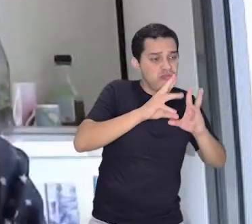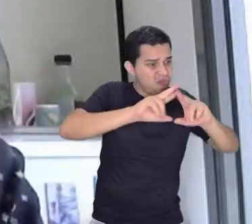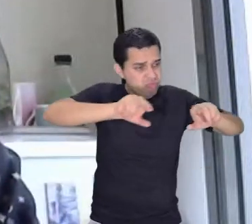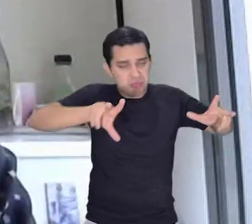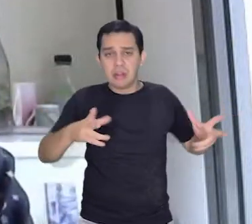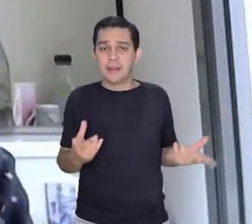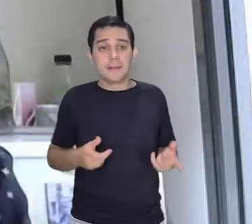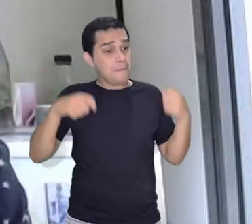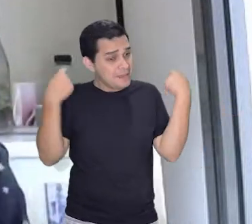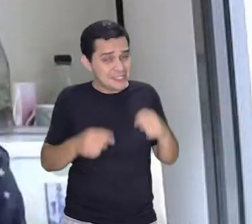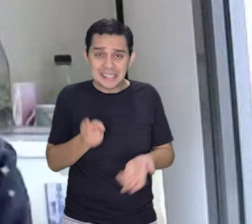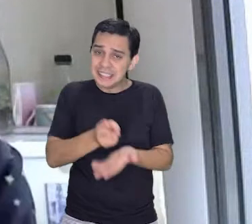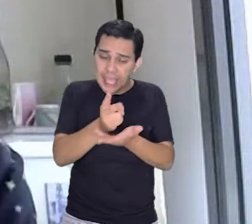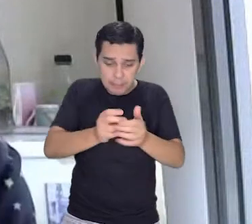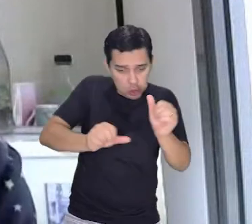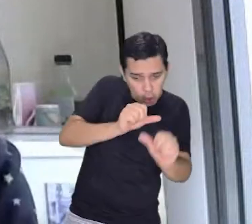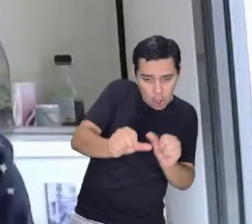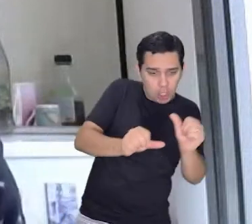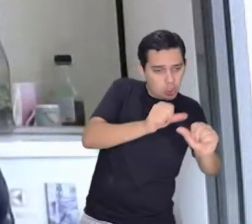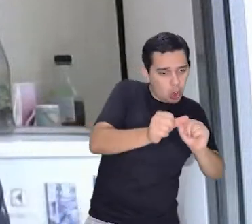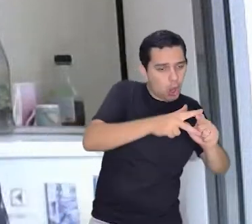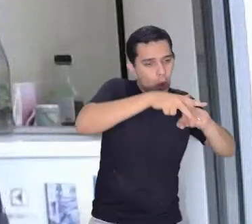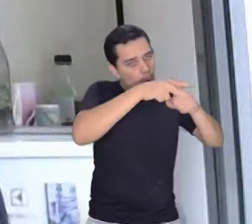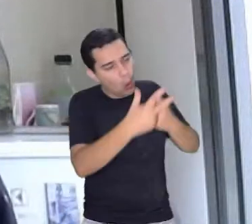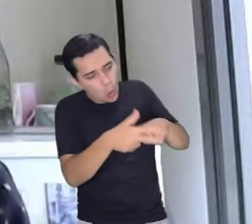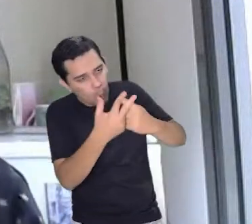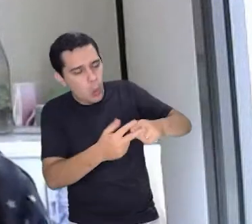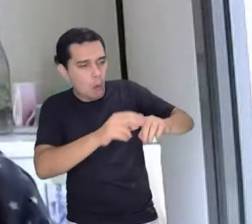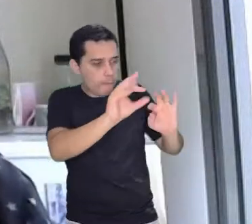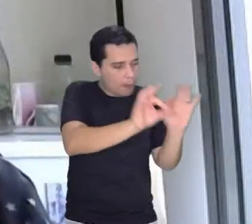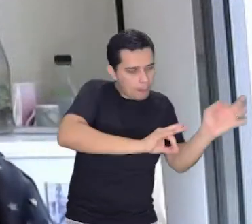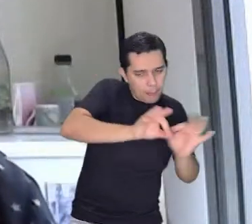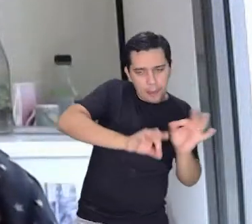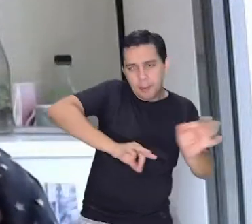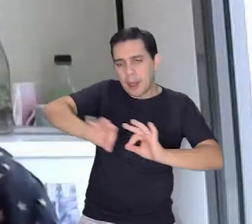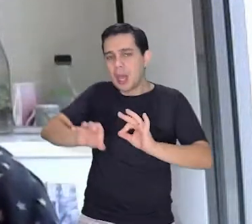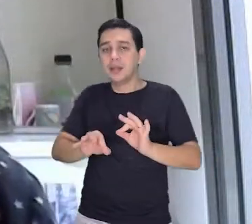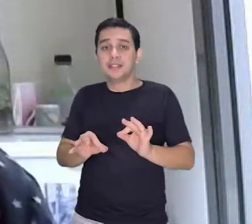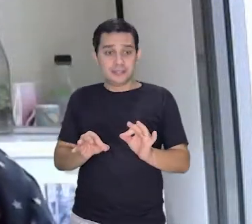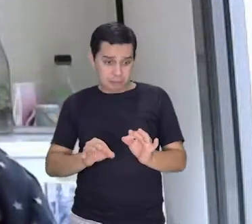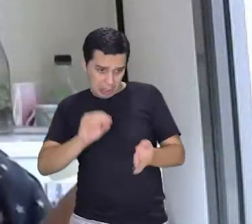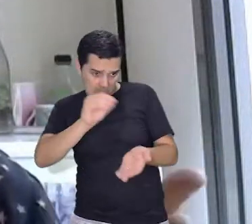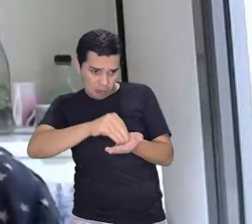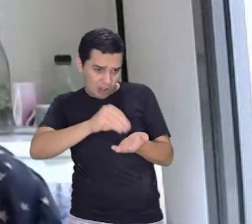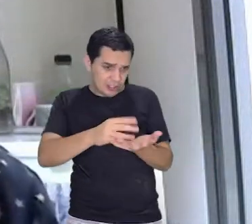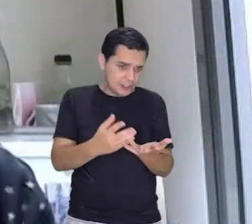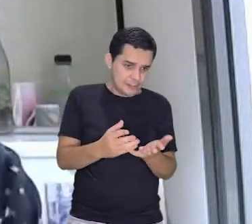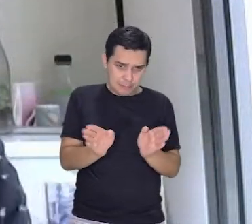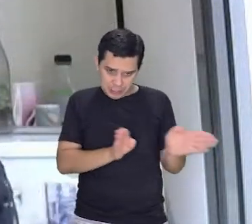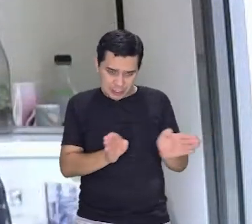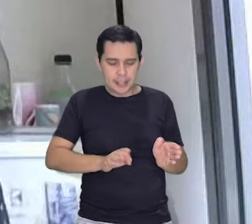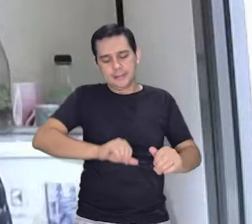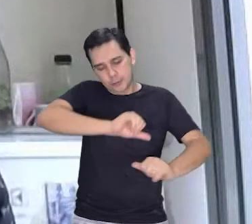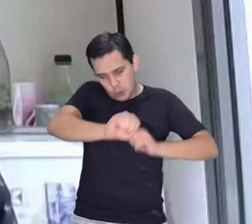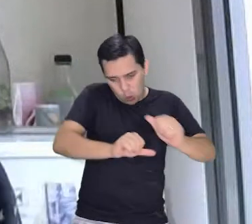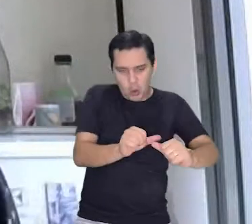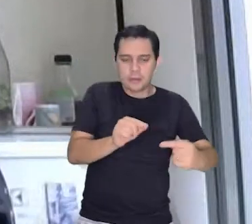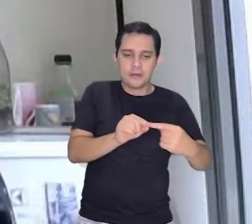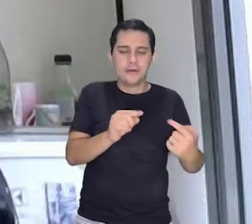constante manutenção, um constante reparos naquilo que não está funcionando, né? Seja